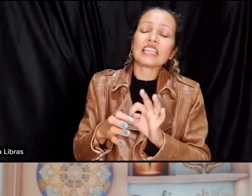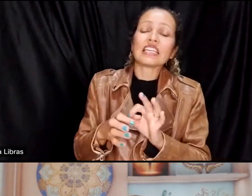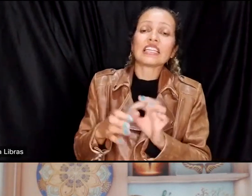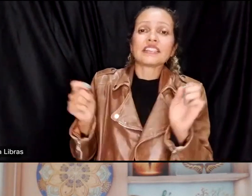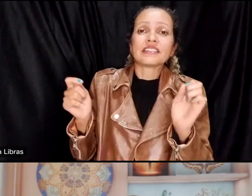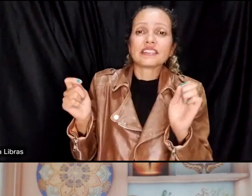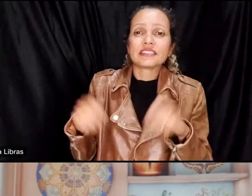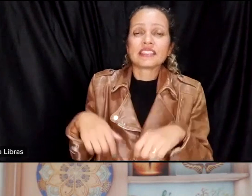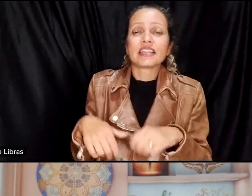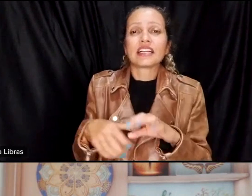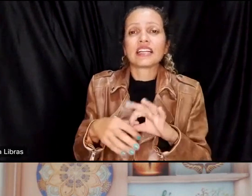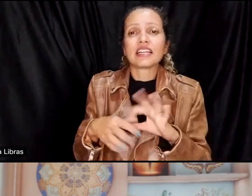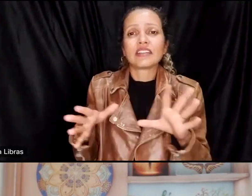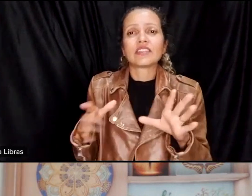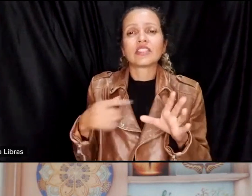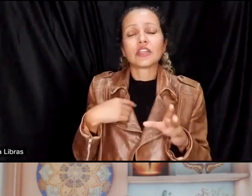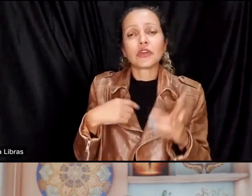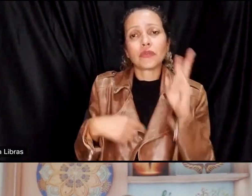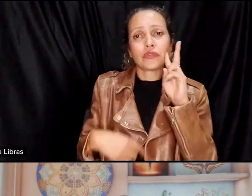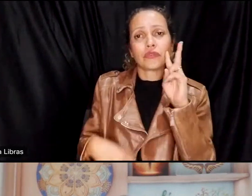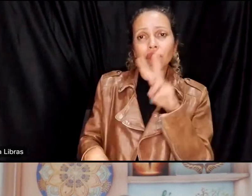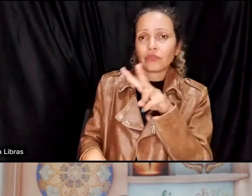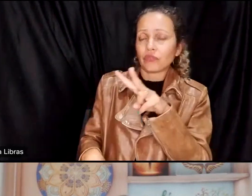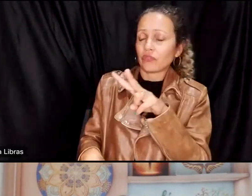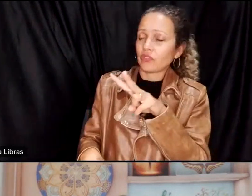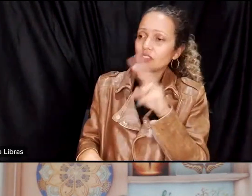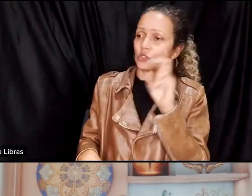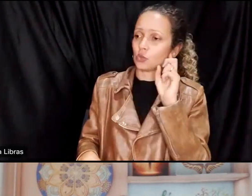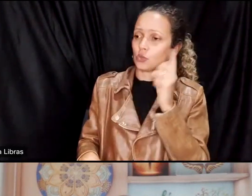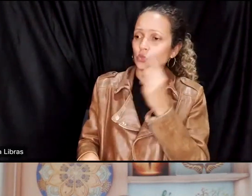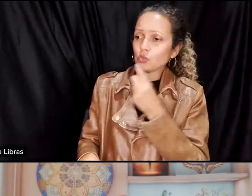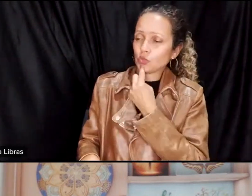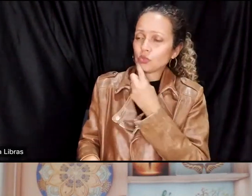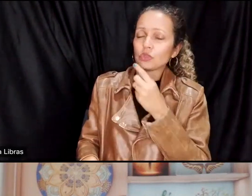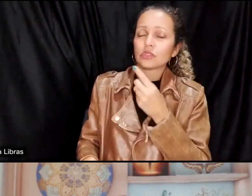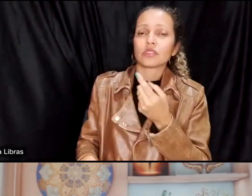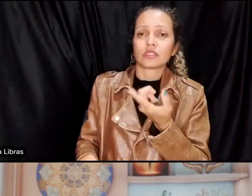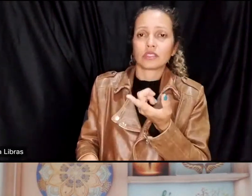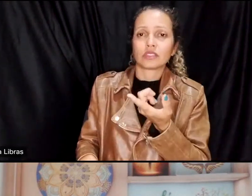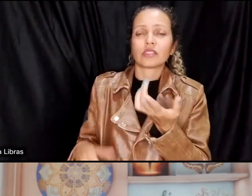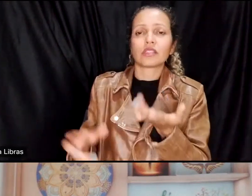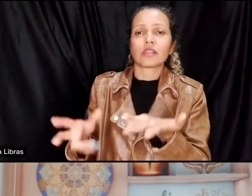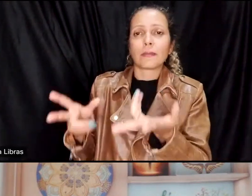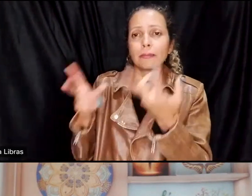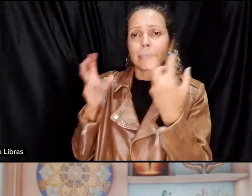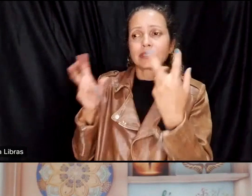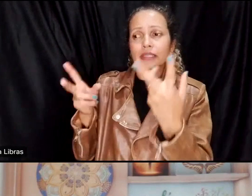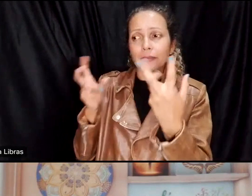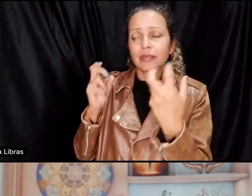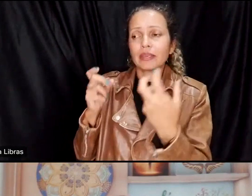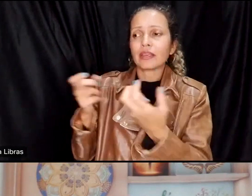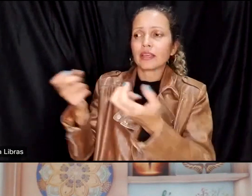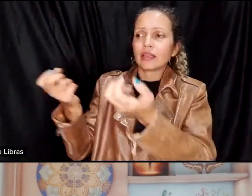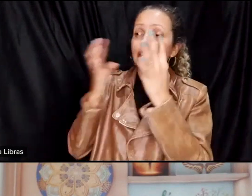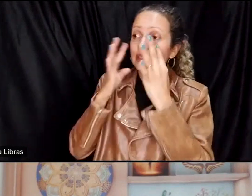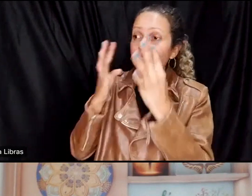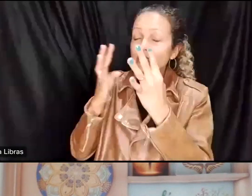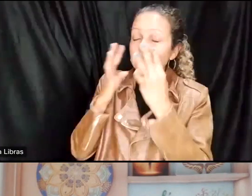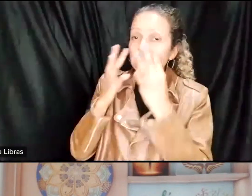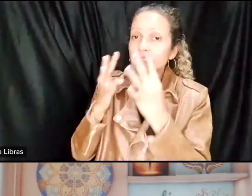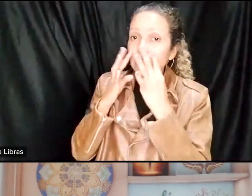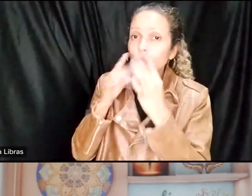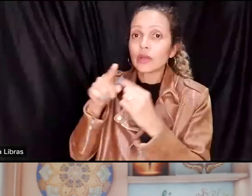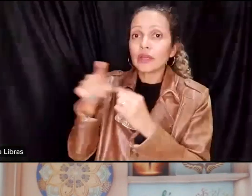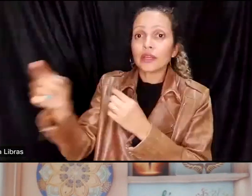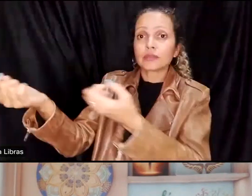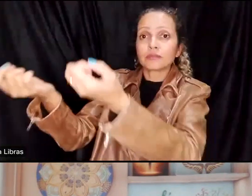ouvir os surdos, né? Sim. Porque eles são os que eles... O que precisa, né? São eles. Então, eles precisam